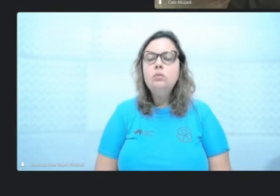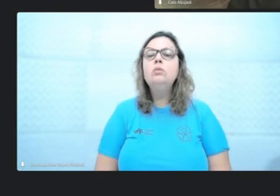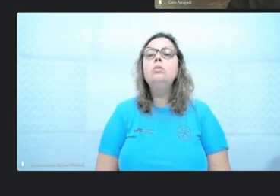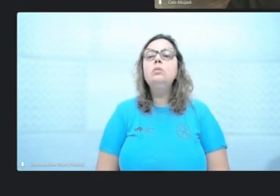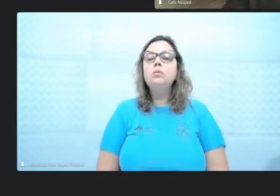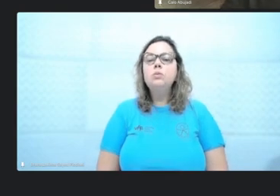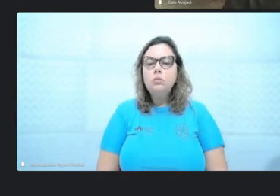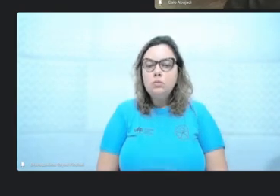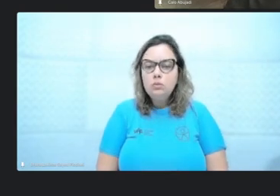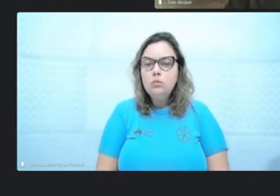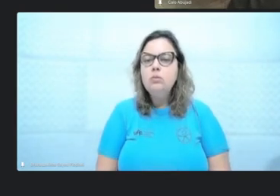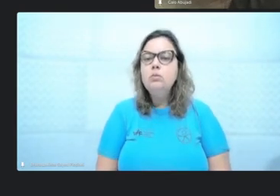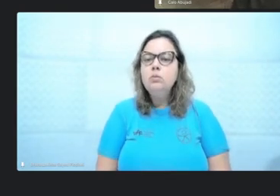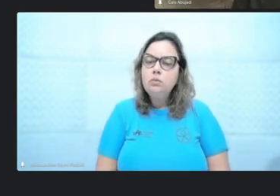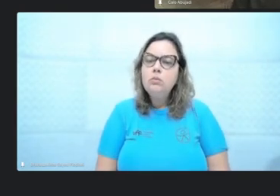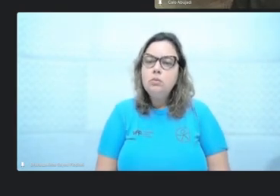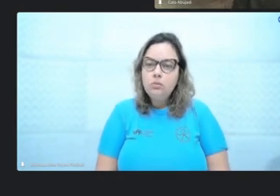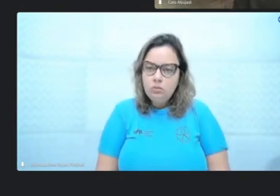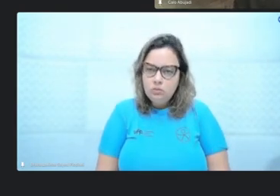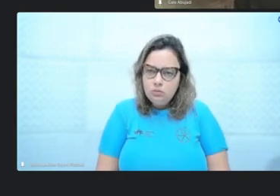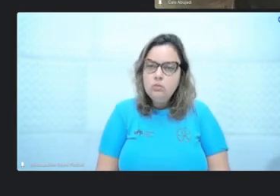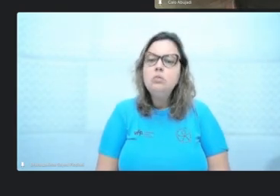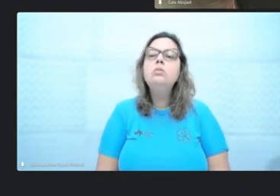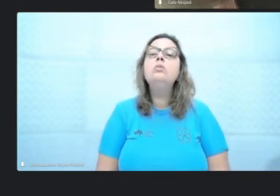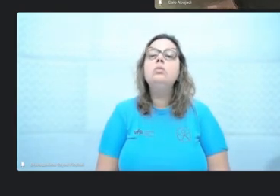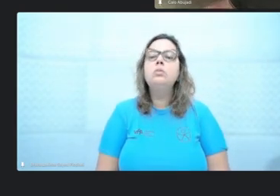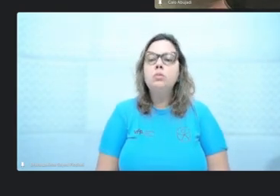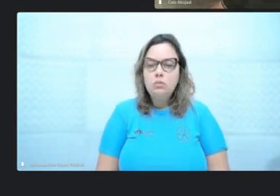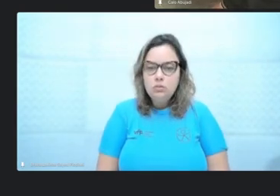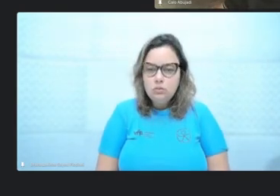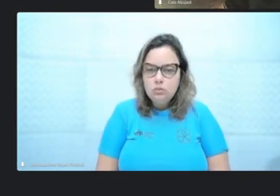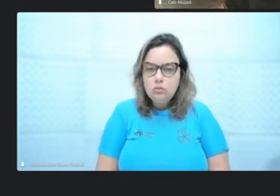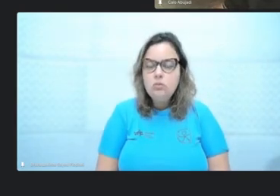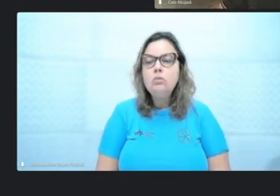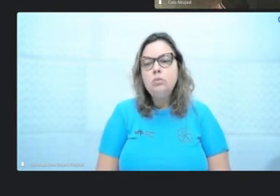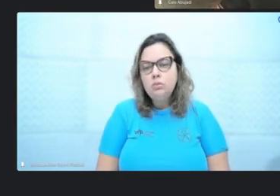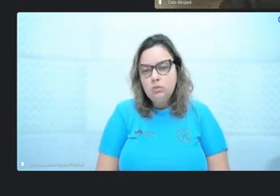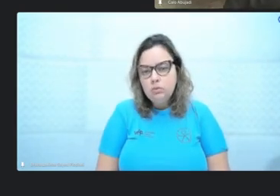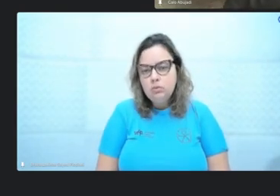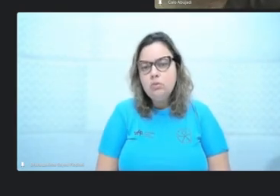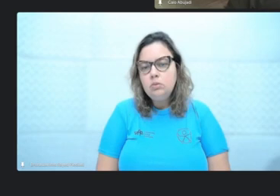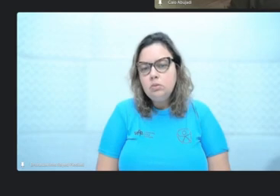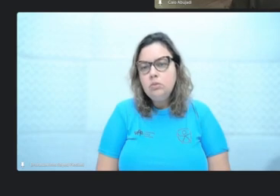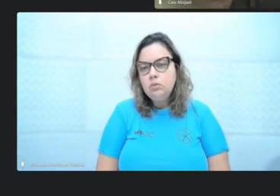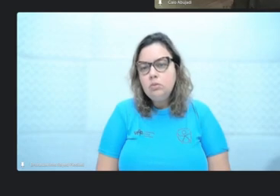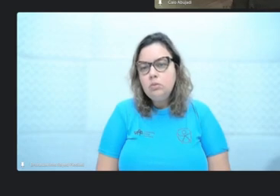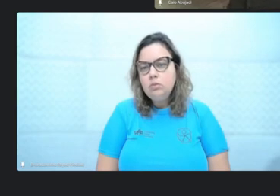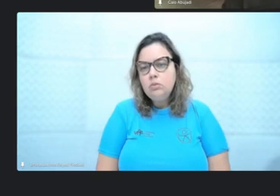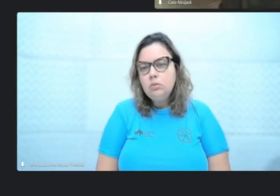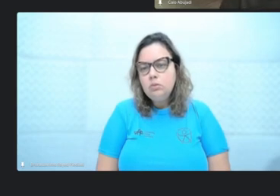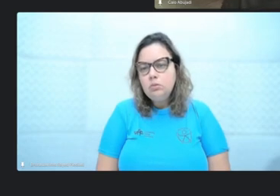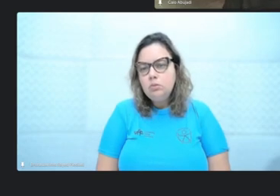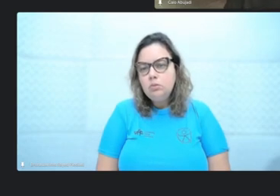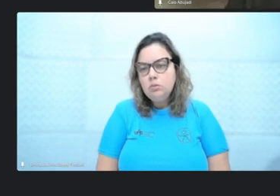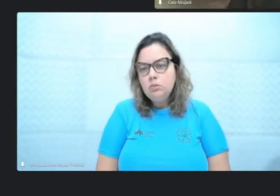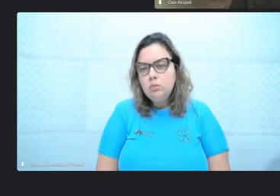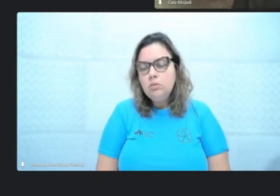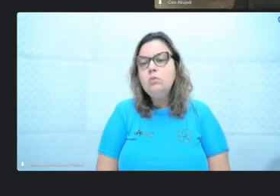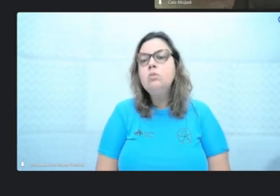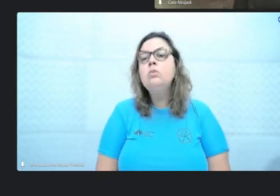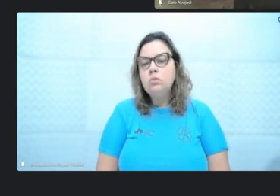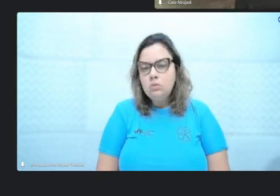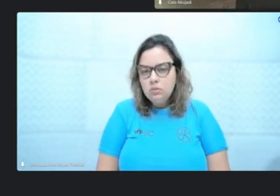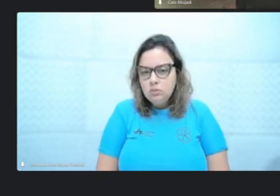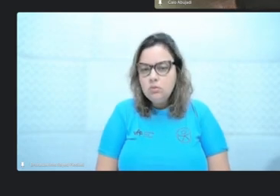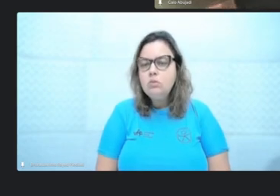gente fala no transtorno do espectro do autismo, isso é uma evolução conceitual. Nós falamos em autismos, né?